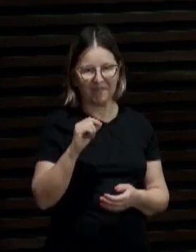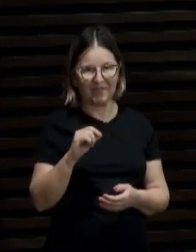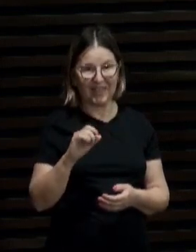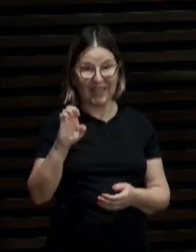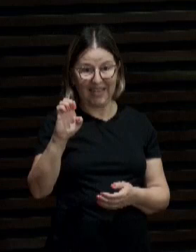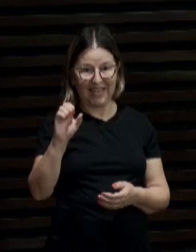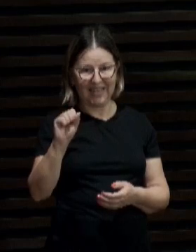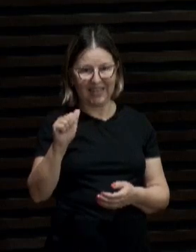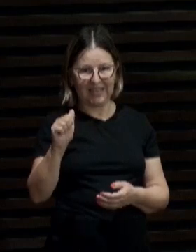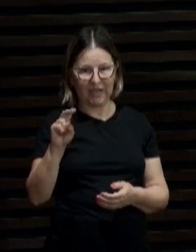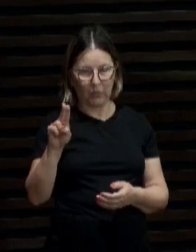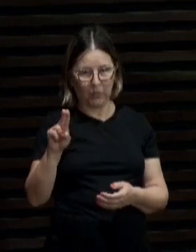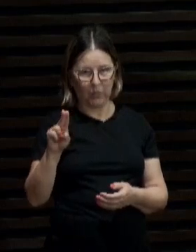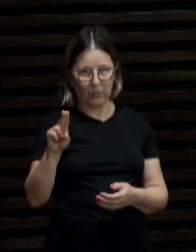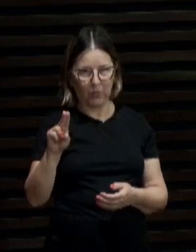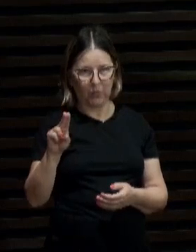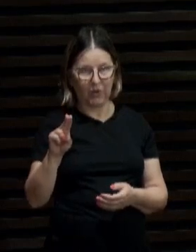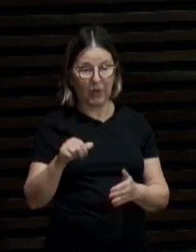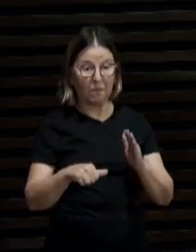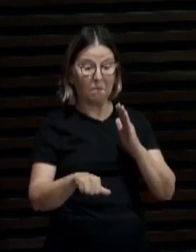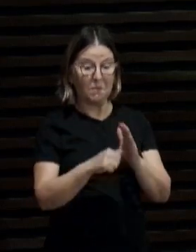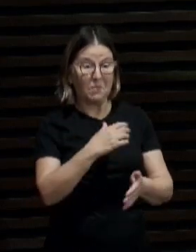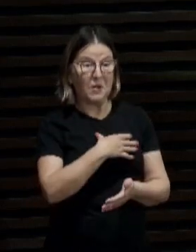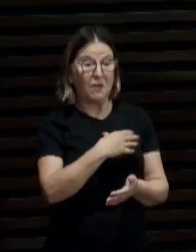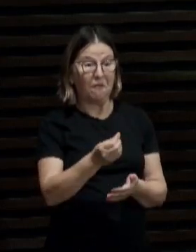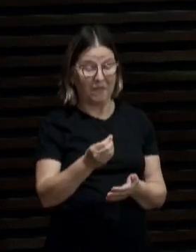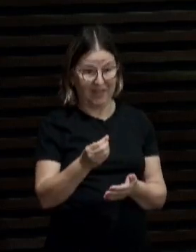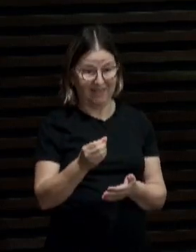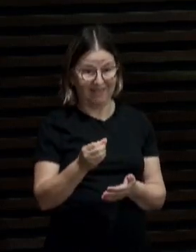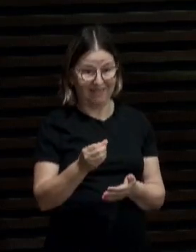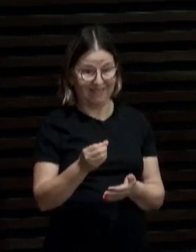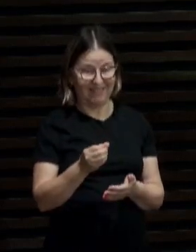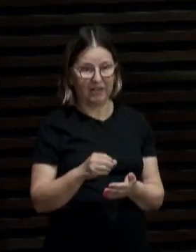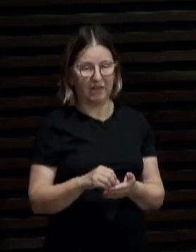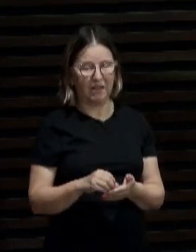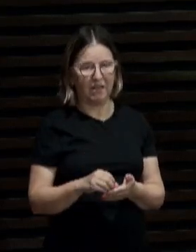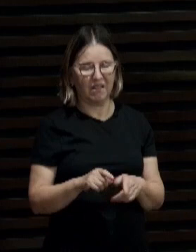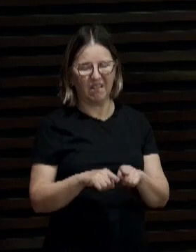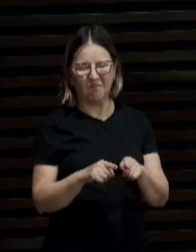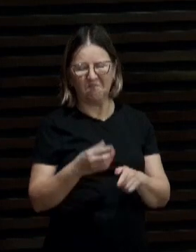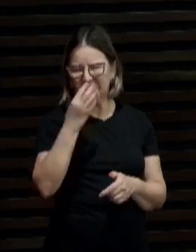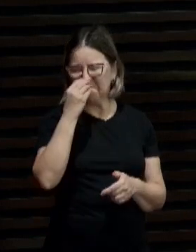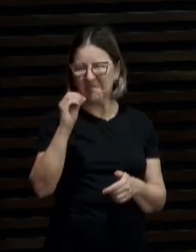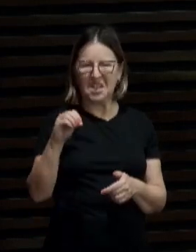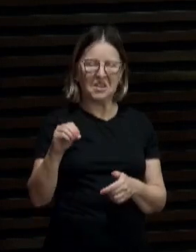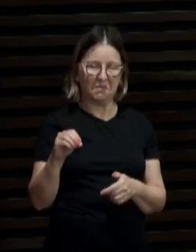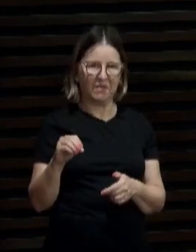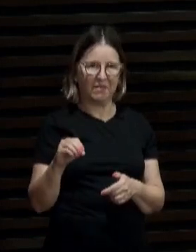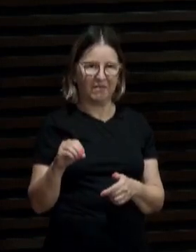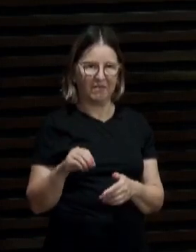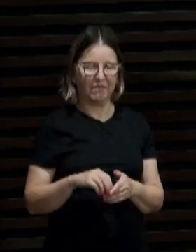primogenitura. Mas aquilo para ele era alguma coisa que podia ter sido abandonado. Abandonou a primogenitura.